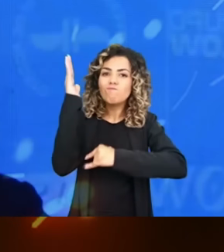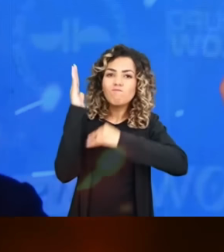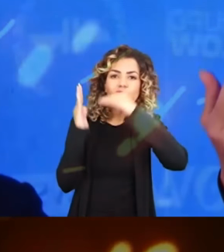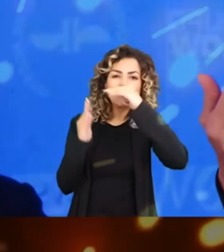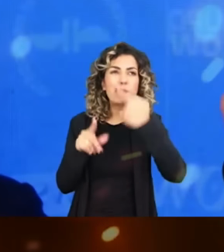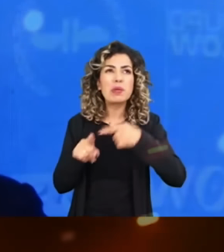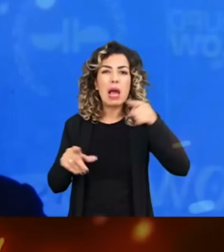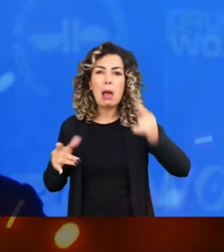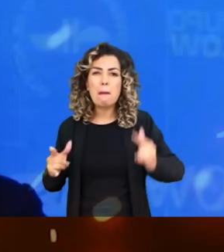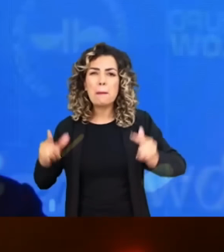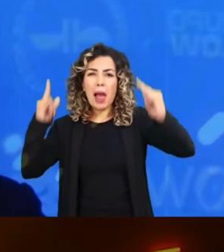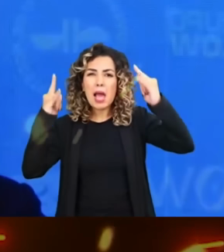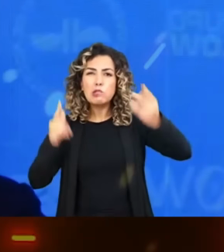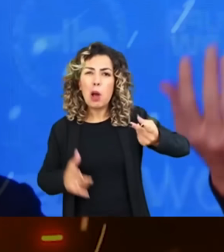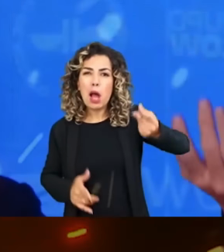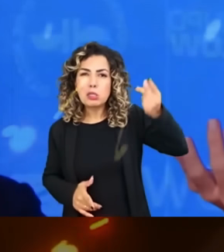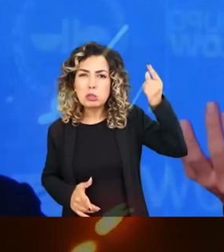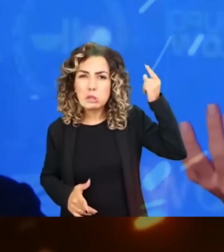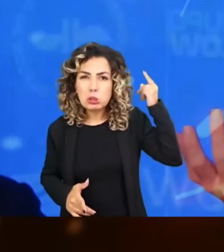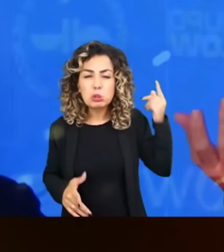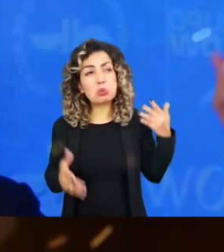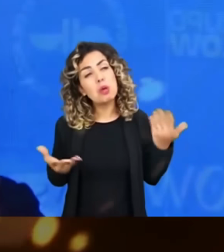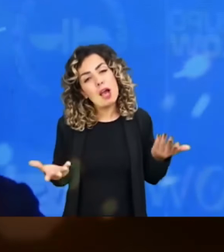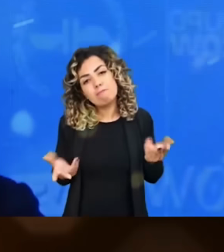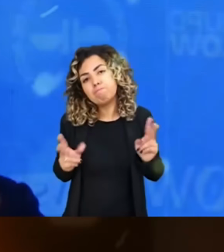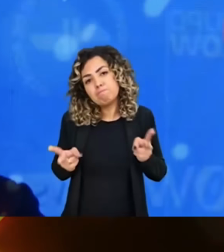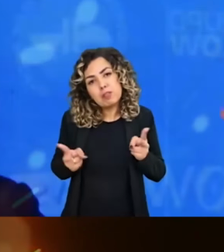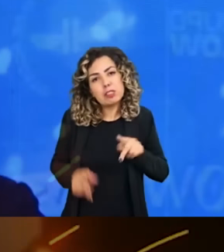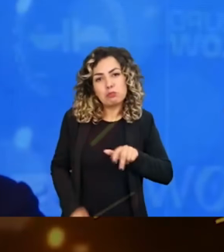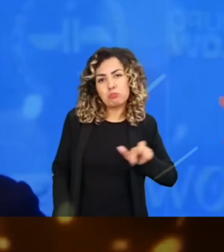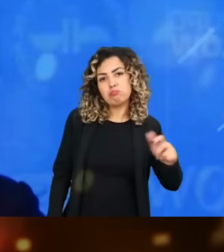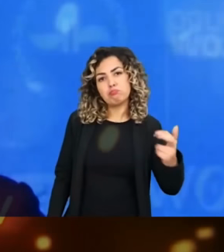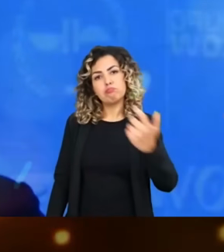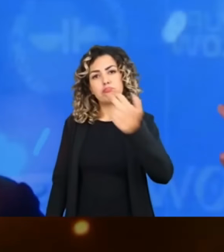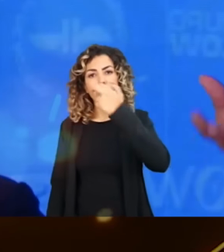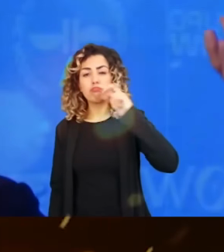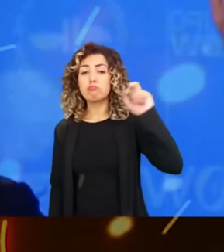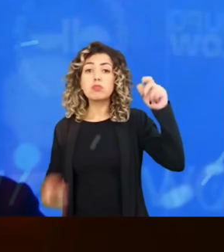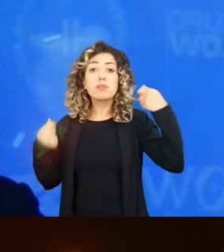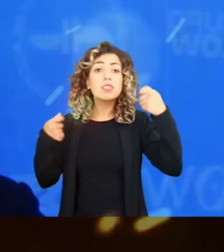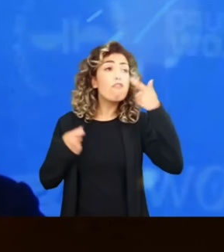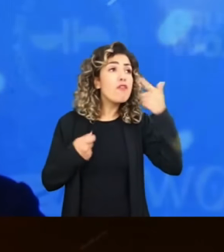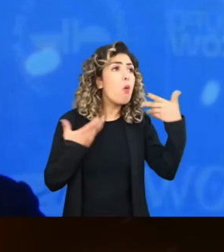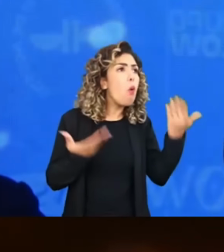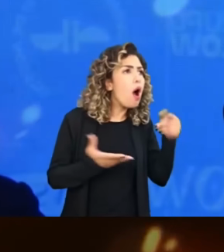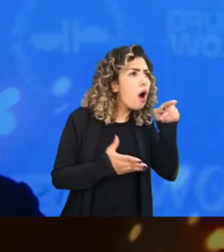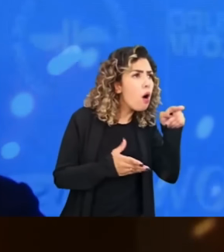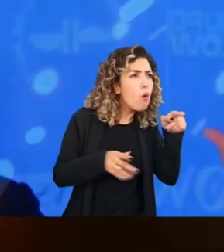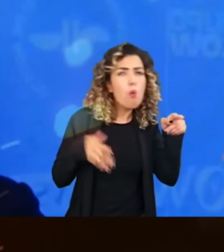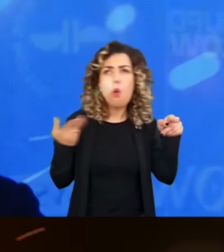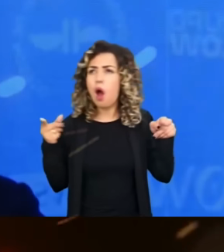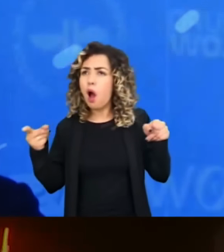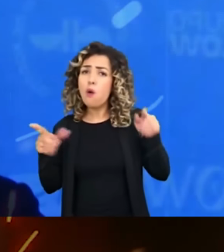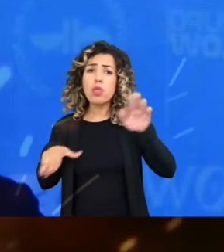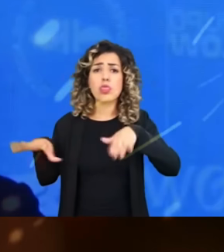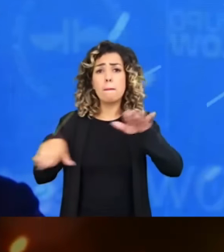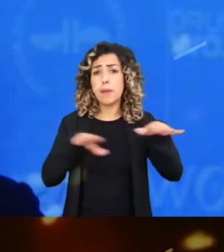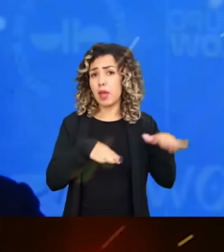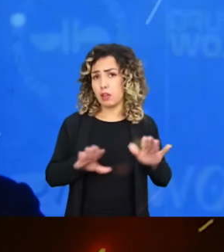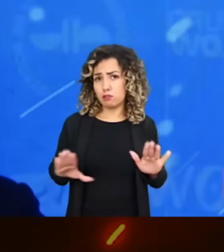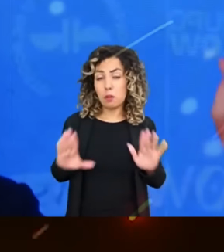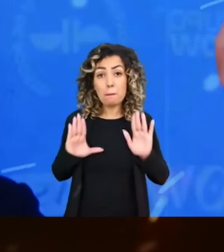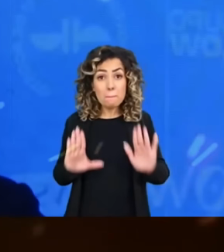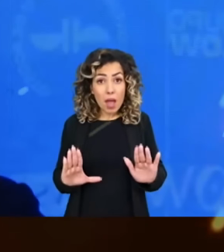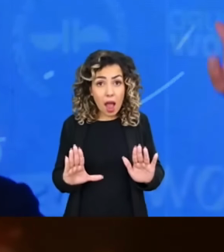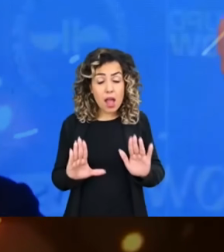espaço manter as escadas assim sucessivamente Tem que olhar regra a regra gente agora eu falo que em relação à construção aqui na cidade de São